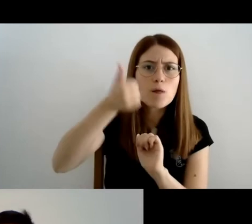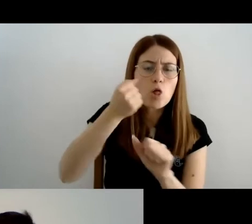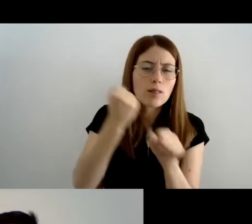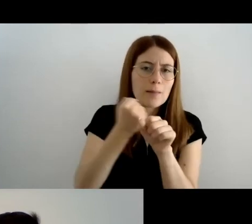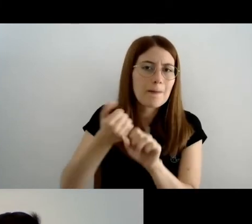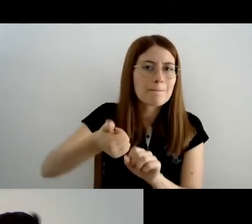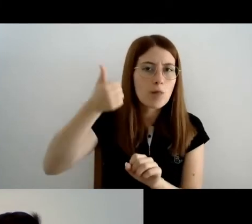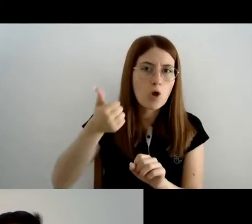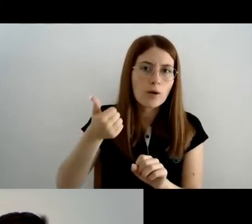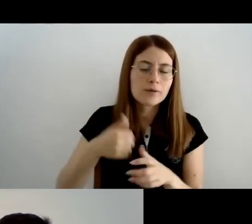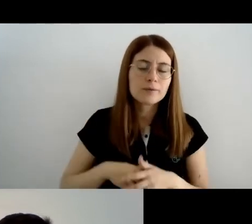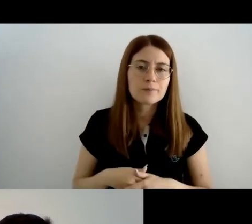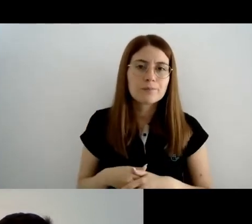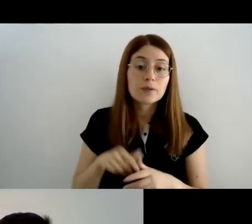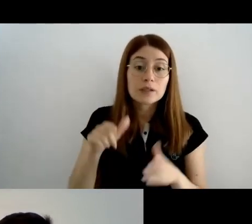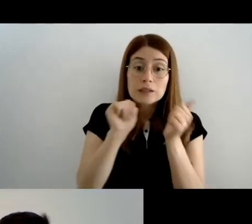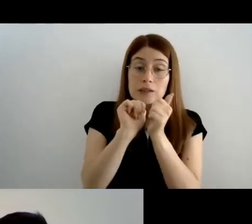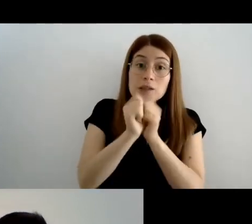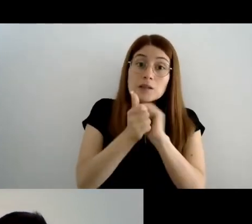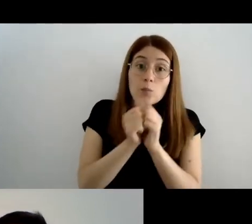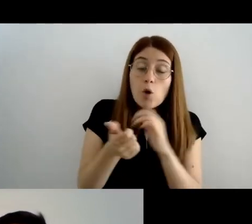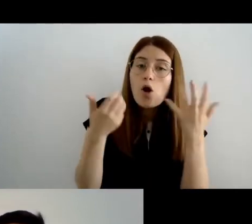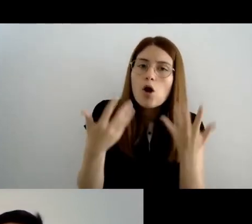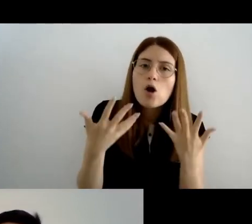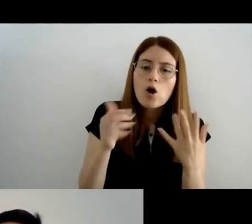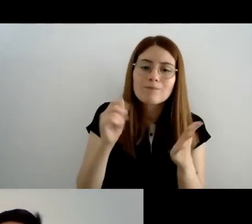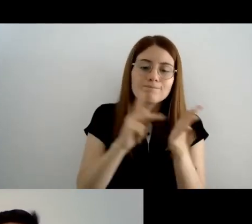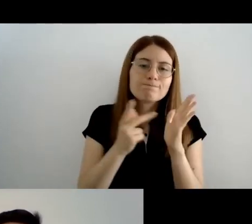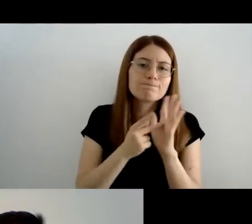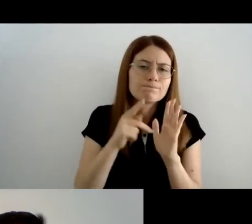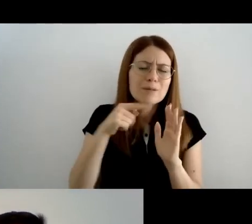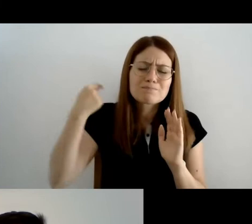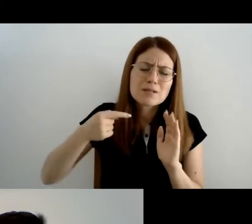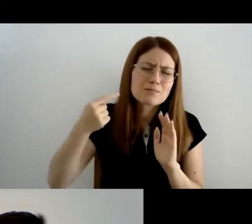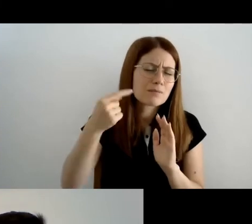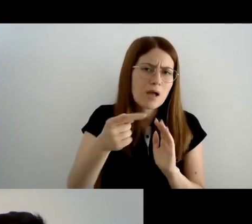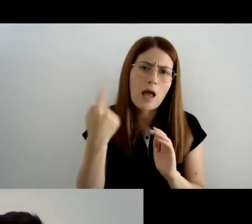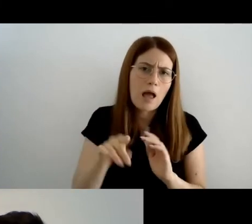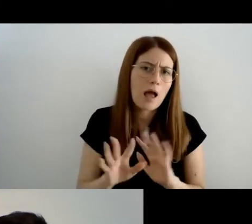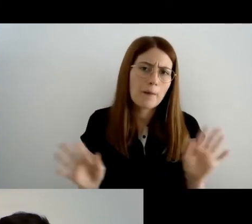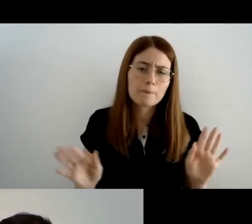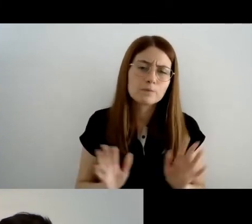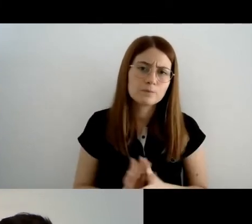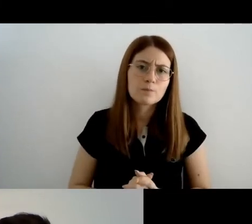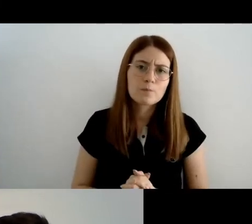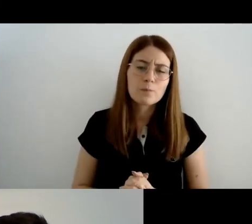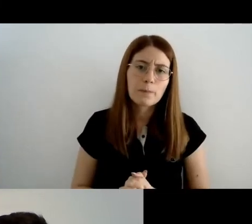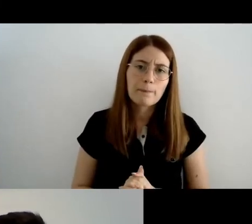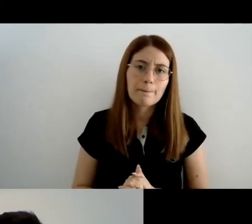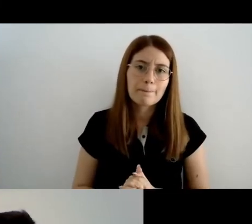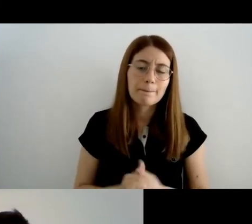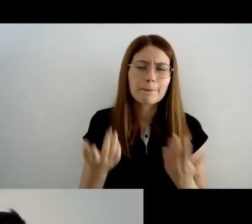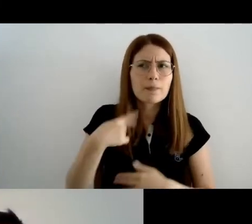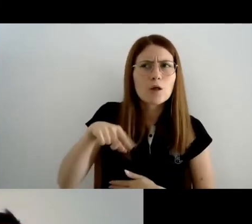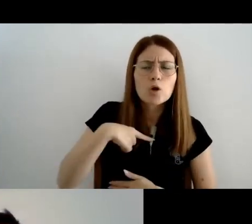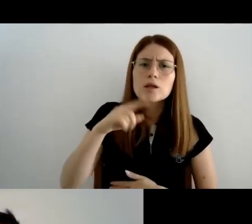o melhor rendimento. No desporto, atualmente, a tecnologia está presente todos os dias. Ou seja, nós temos